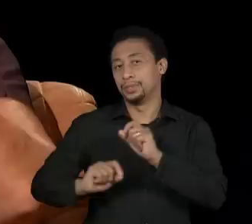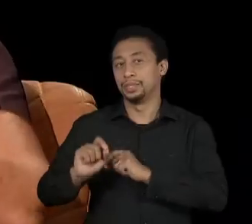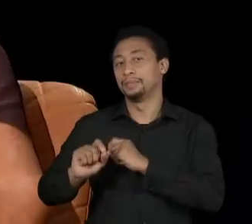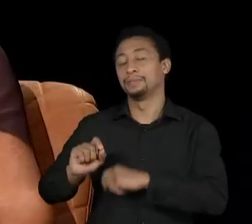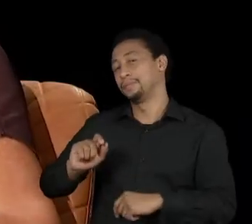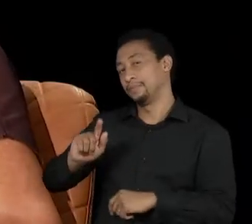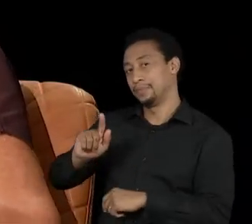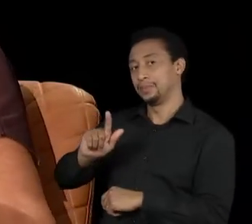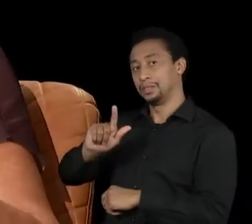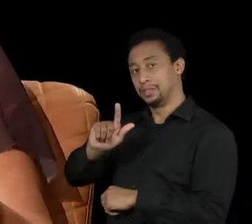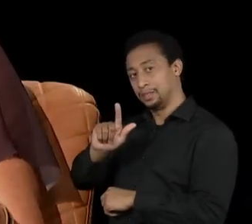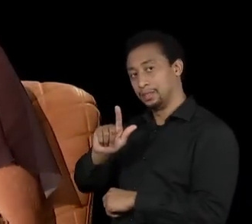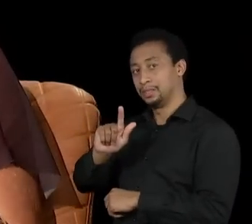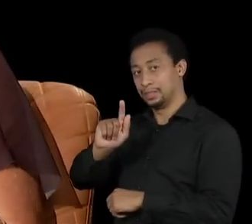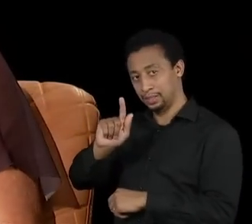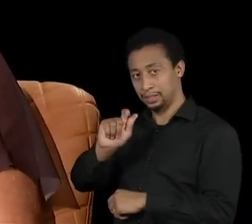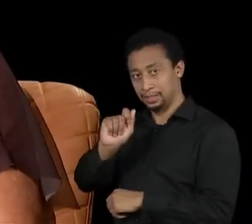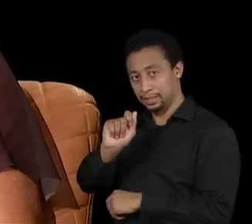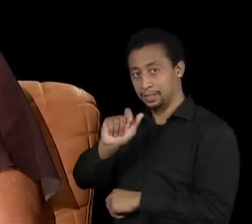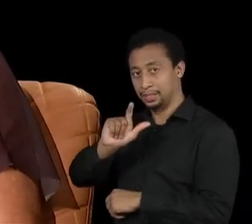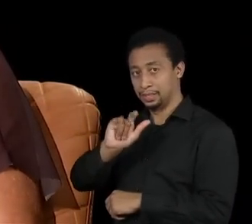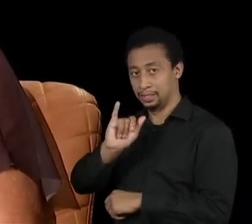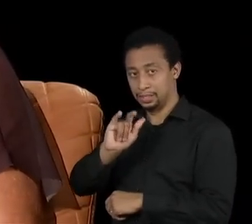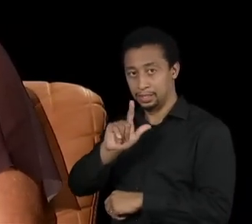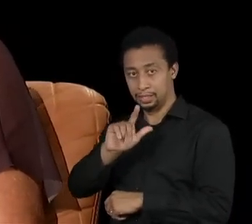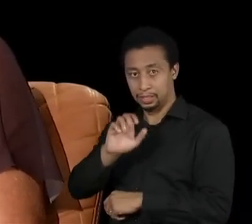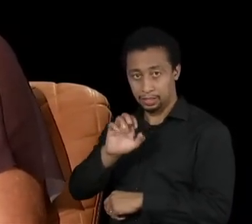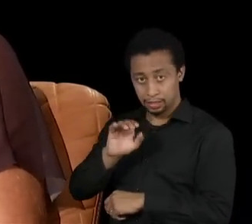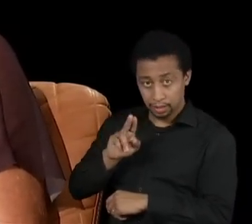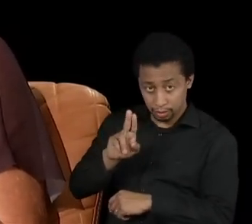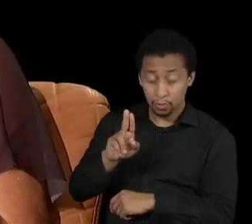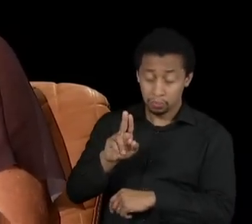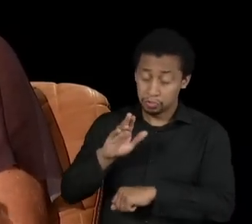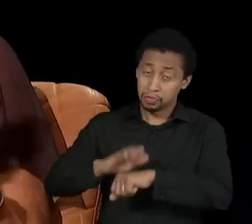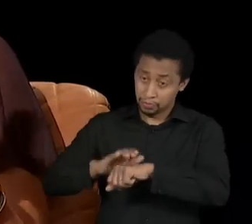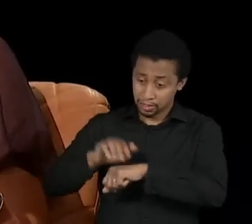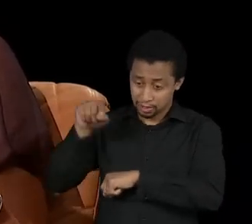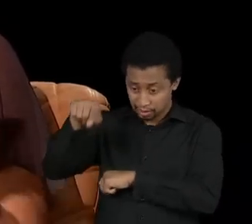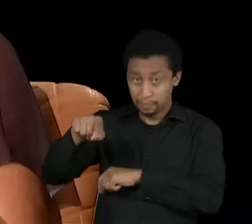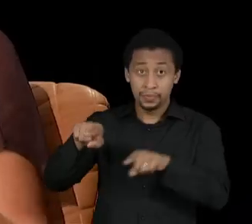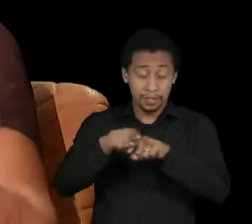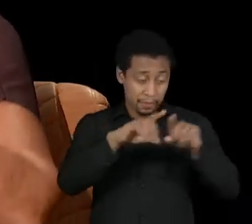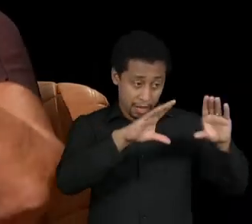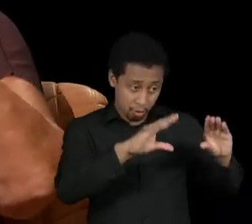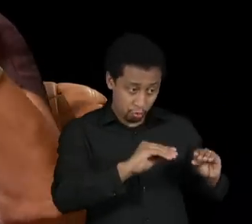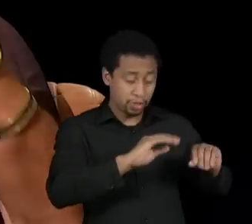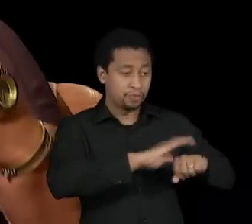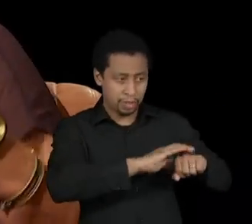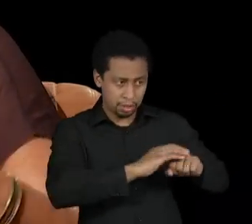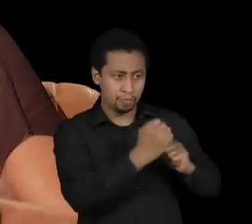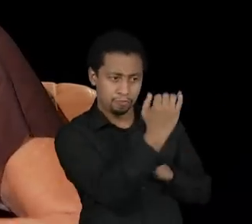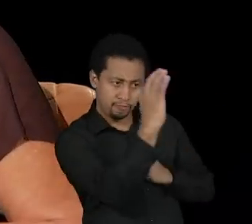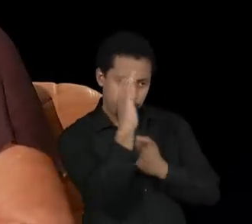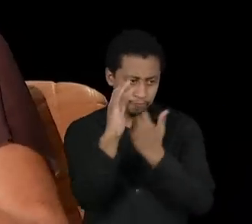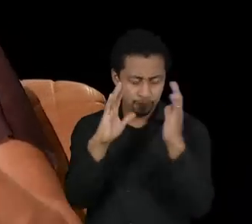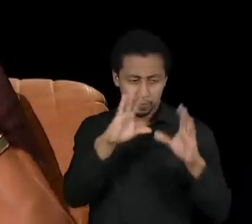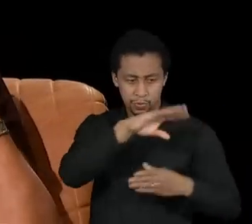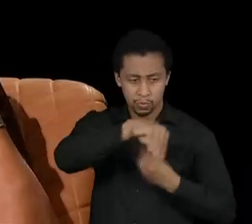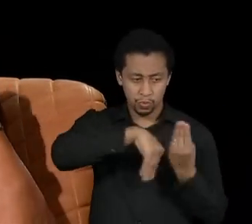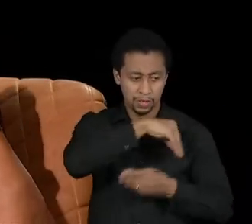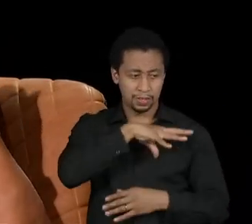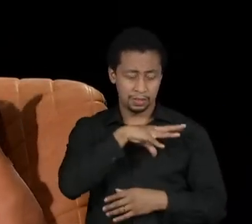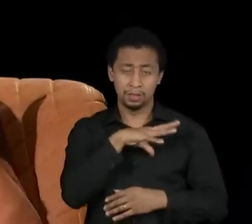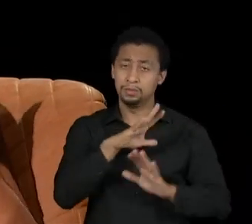e fazíamos ensaios da Selva da Cidade. O Galileu era um sucesso estrondoso. Na verdade, tudo que a